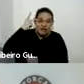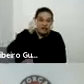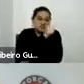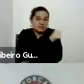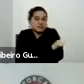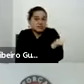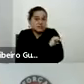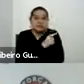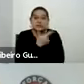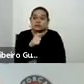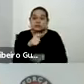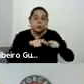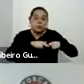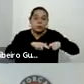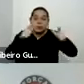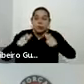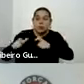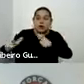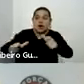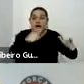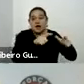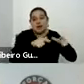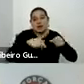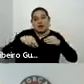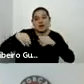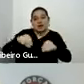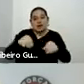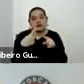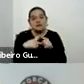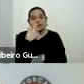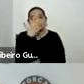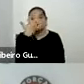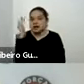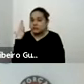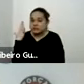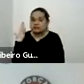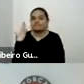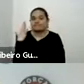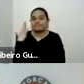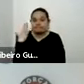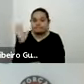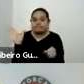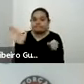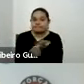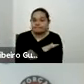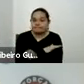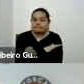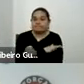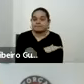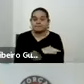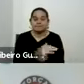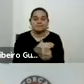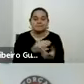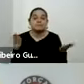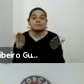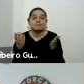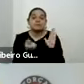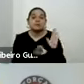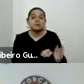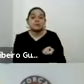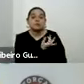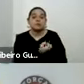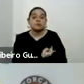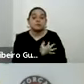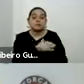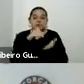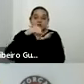na areia, porque os nossos parques ferveu, gente, ferveu. Quais são os dados aqui registrados pela Secretaria